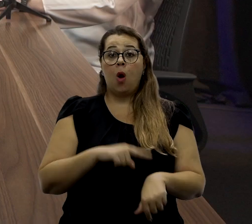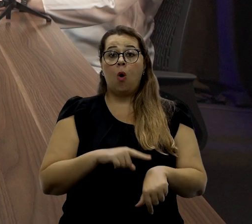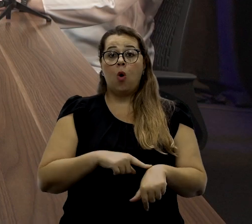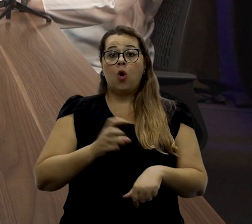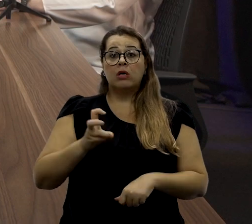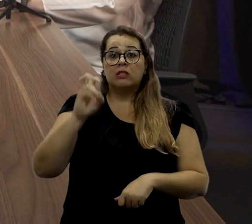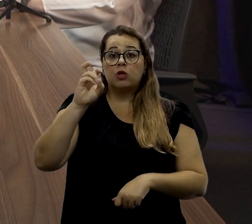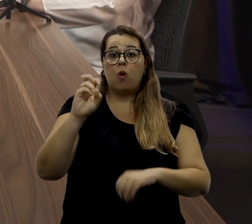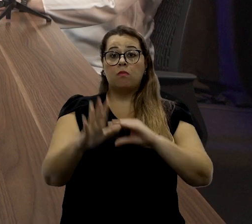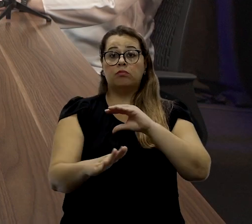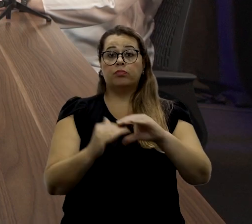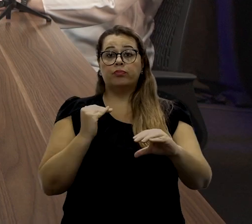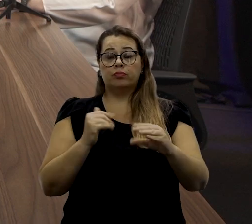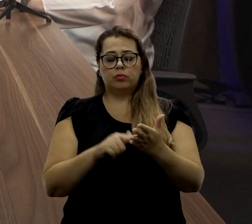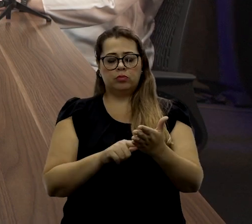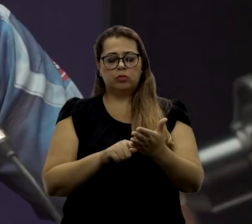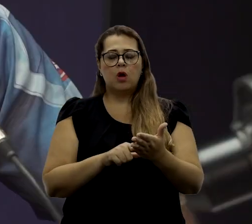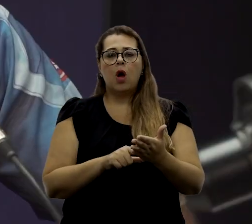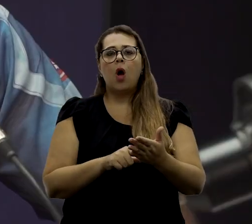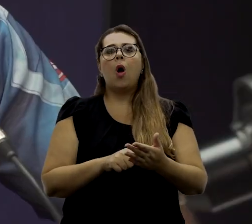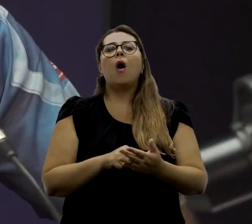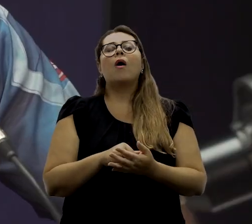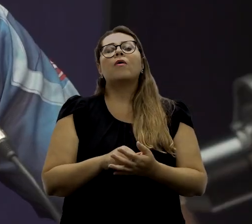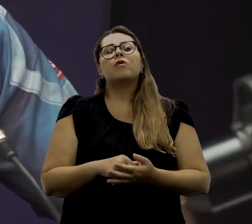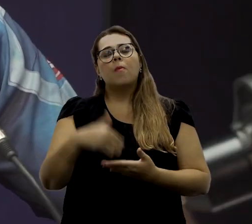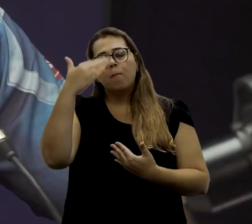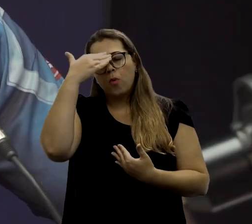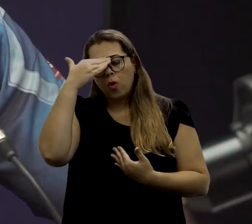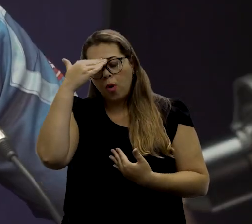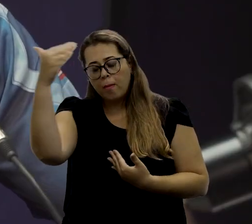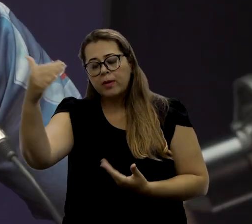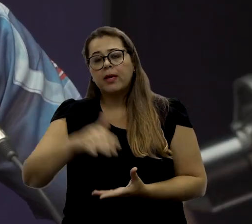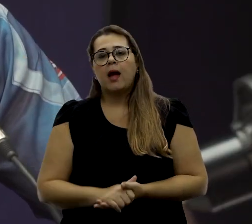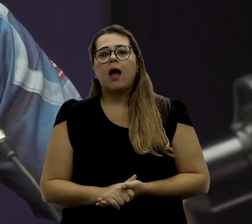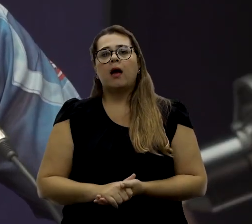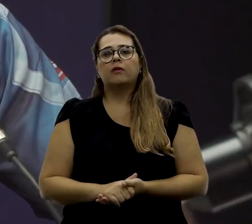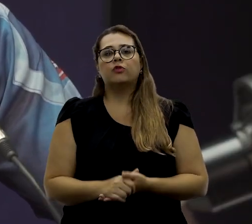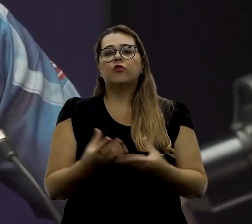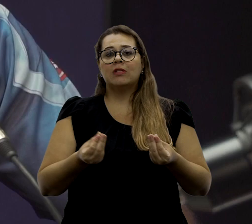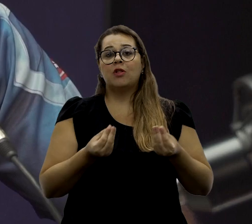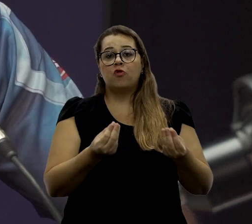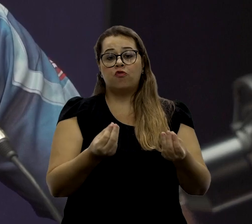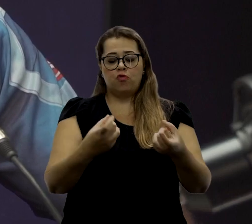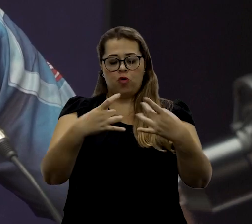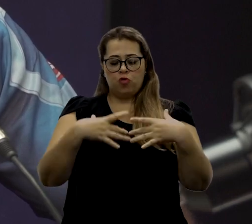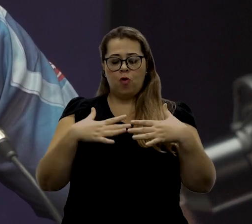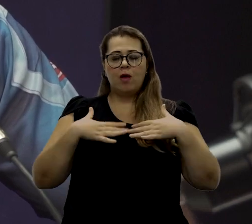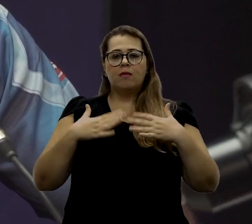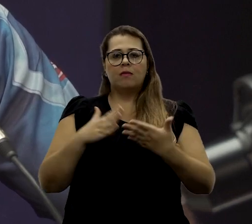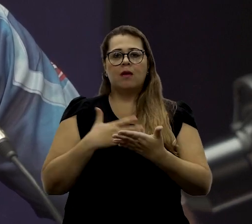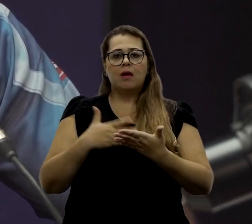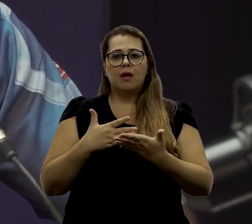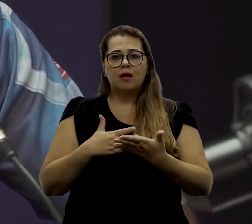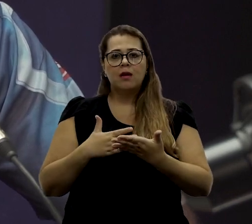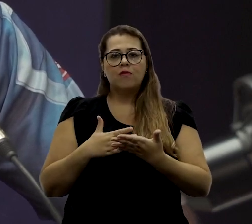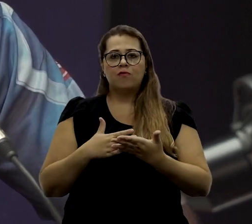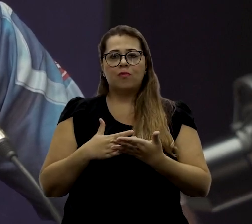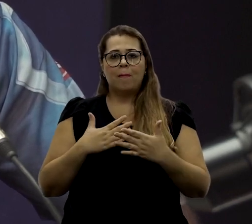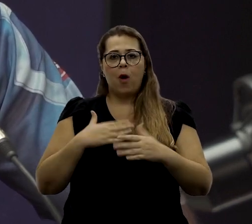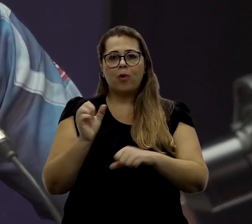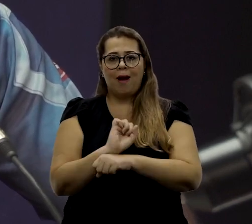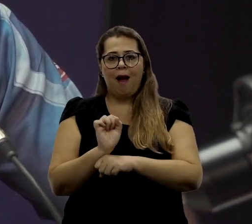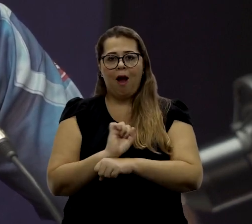horas, meu celular me recebeu uma mensagem assim, muito obrigado por você ter deixado esse livro no meu carro. Eu estou